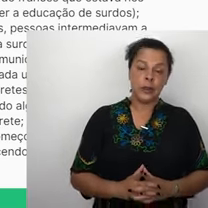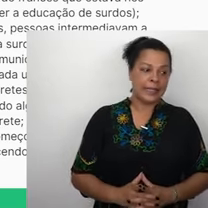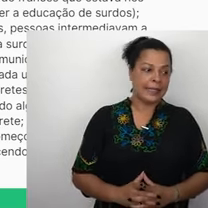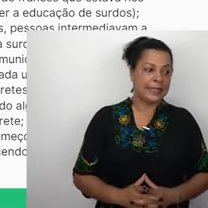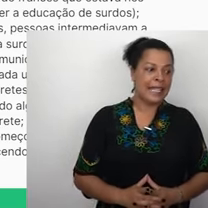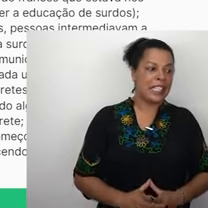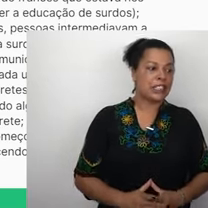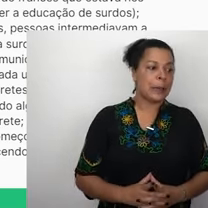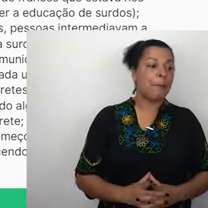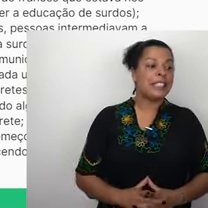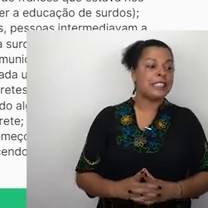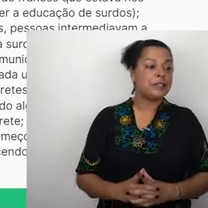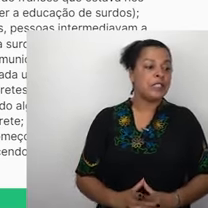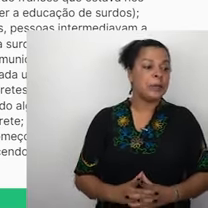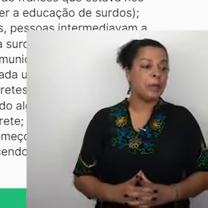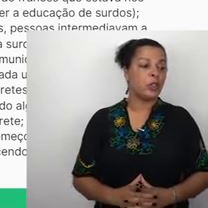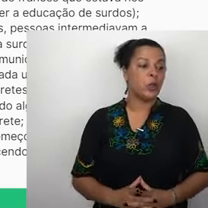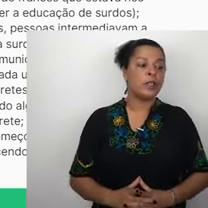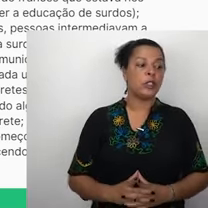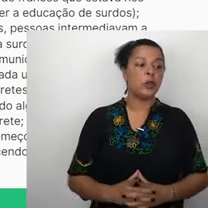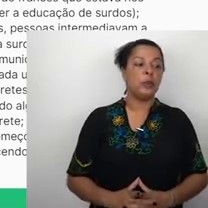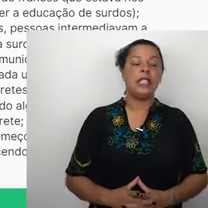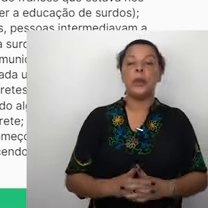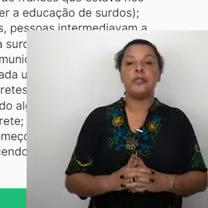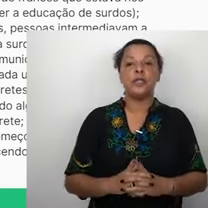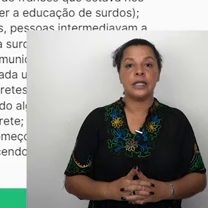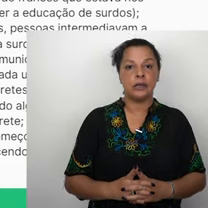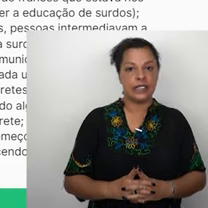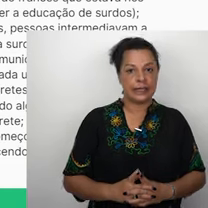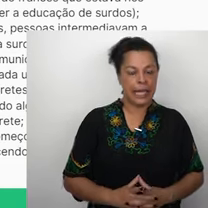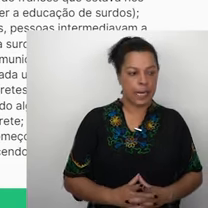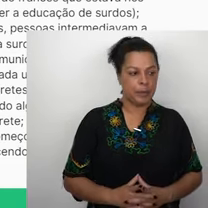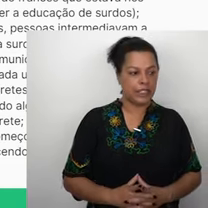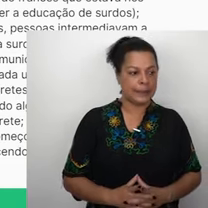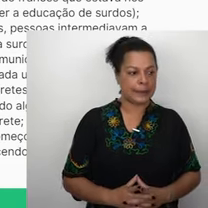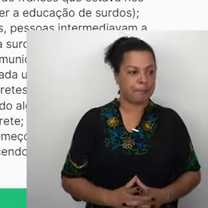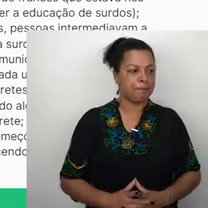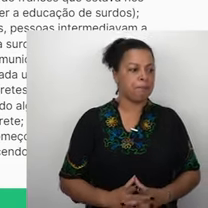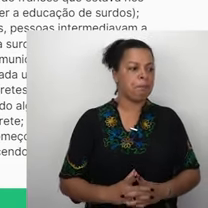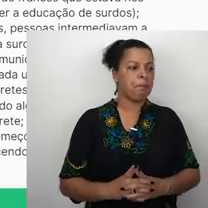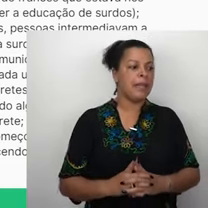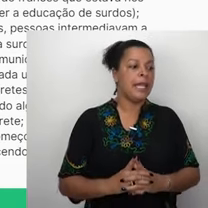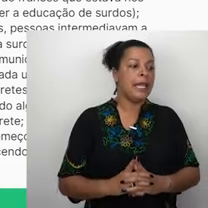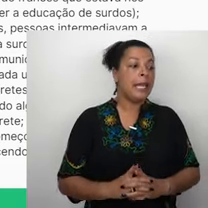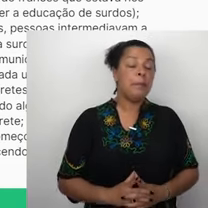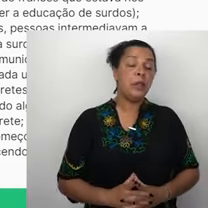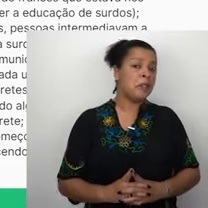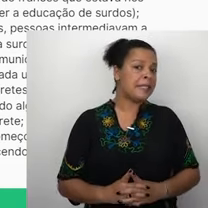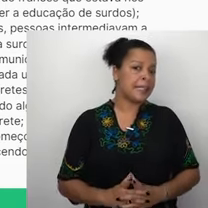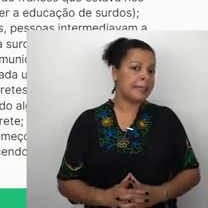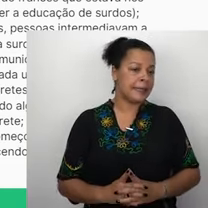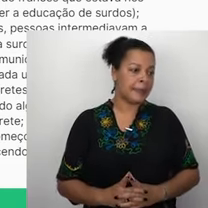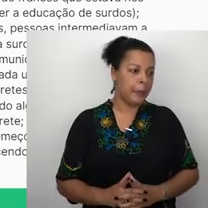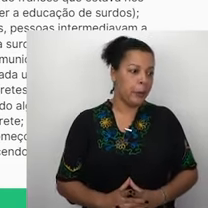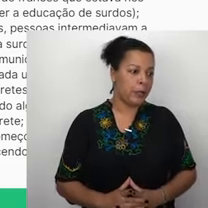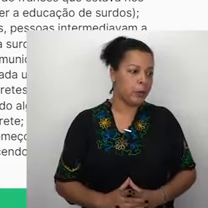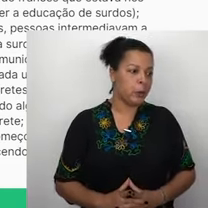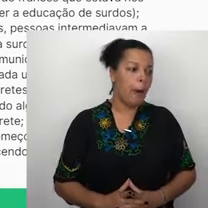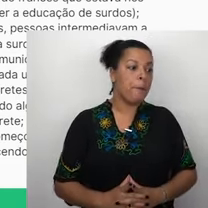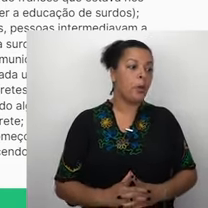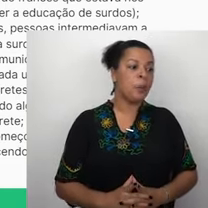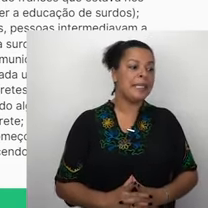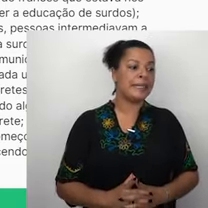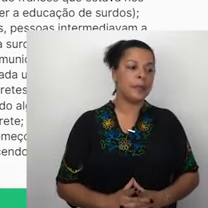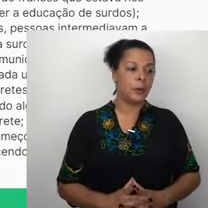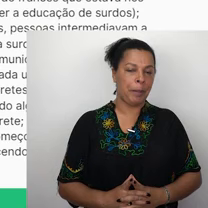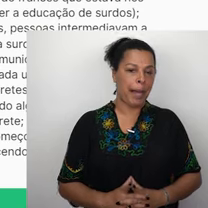Em 1947, mais de 20 pessoas assumiram a função de intérpretes. Em